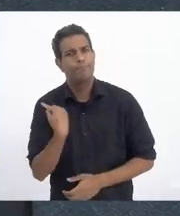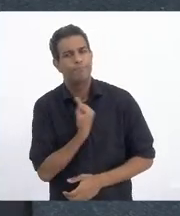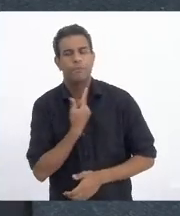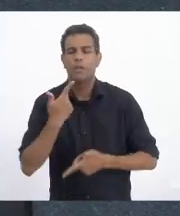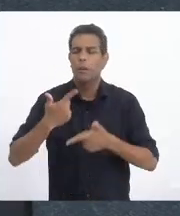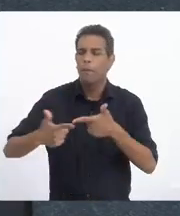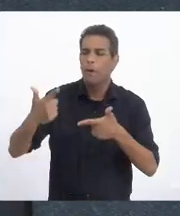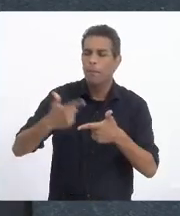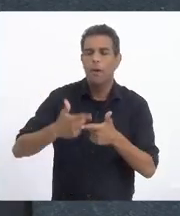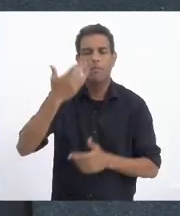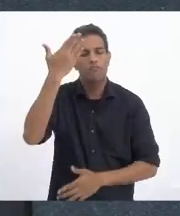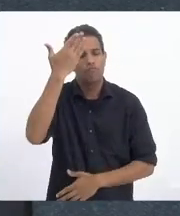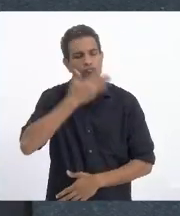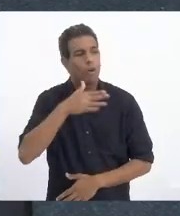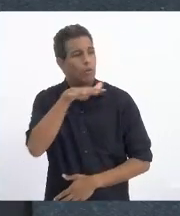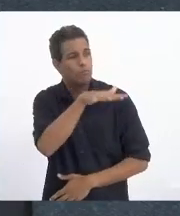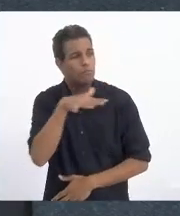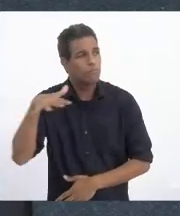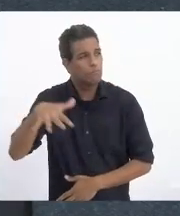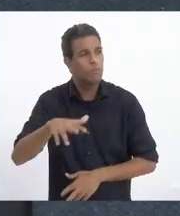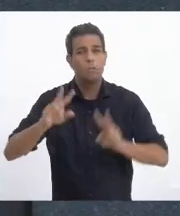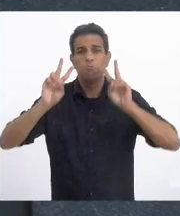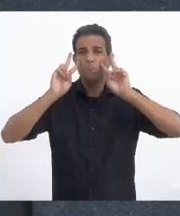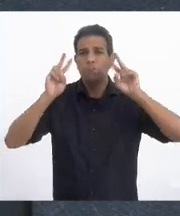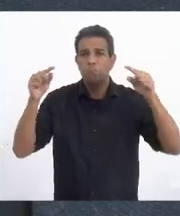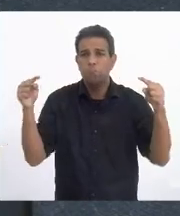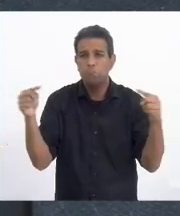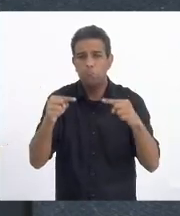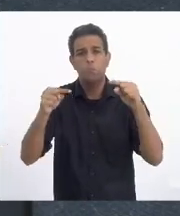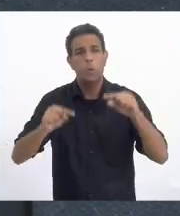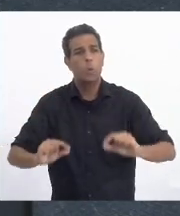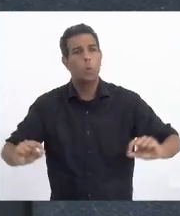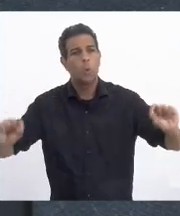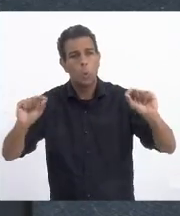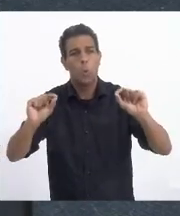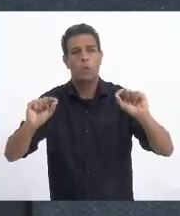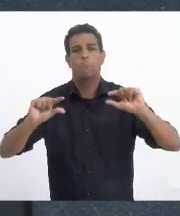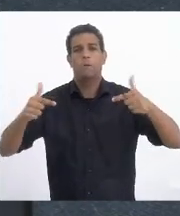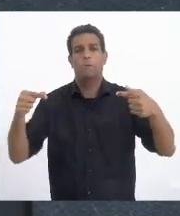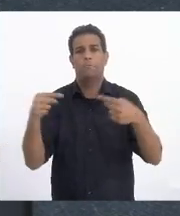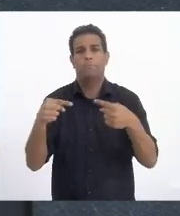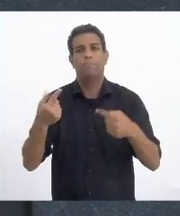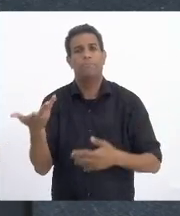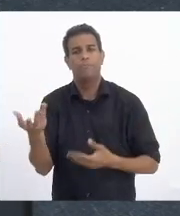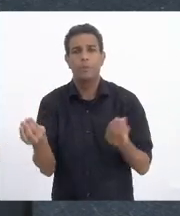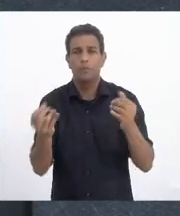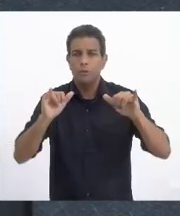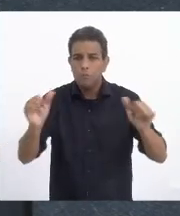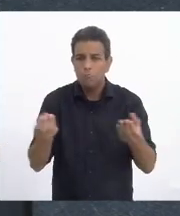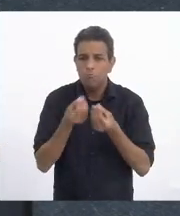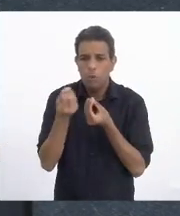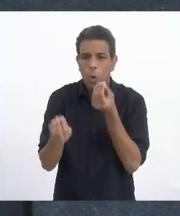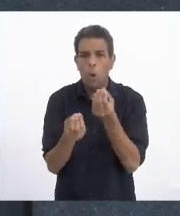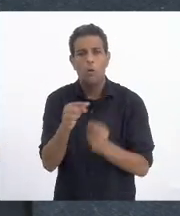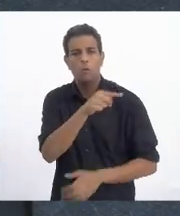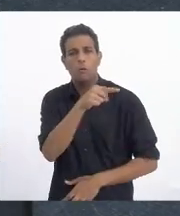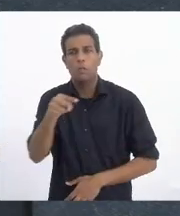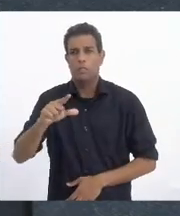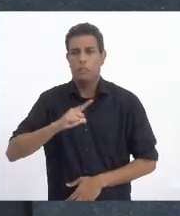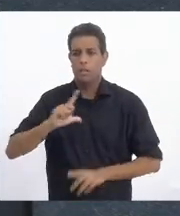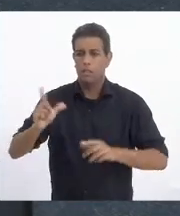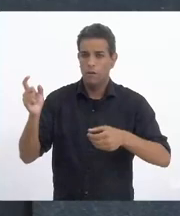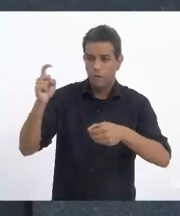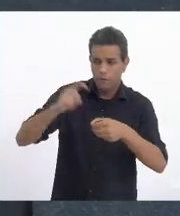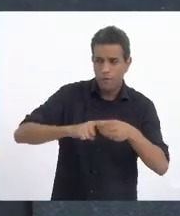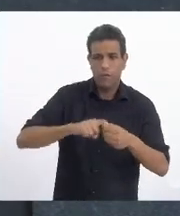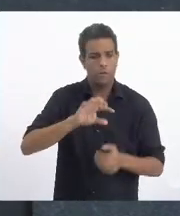prova disso em 2017. Sem esses homens na rua, esse estado para. E eu vou falar para vocês, se tiver que a gente voltar